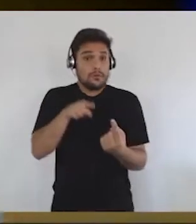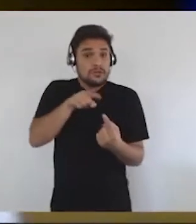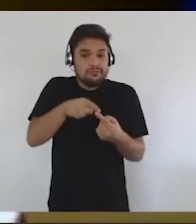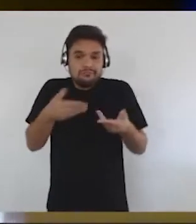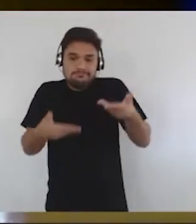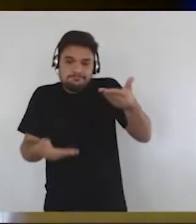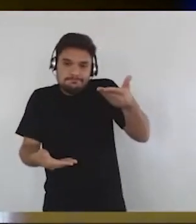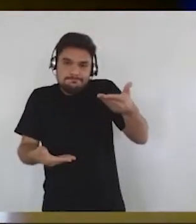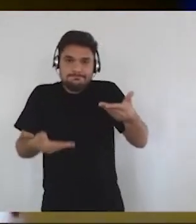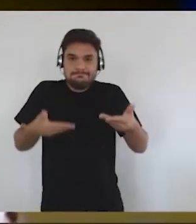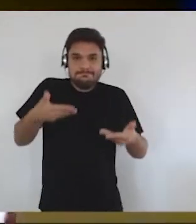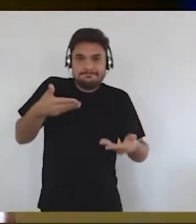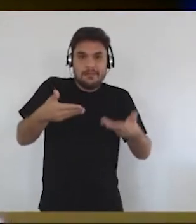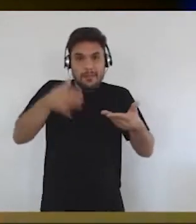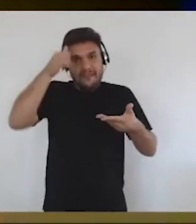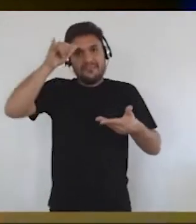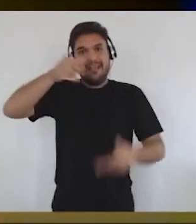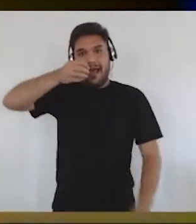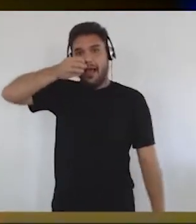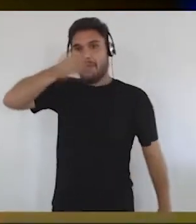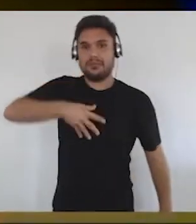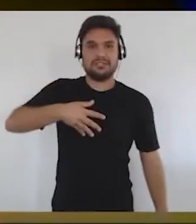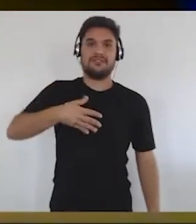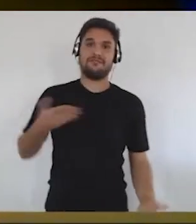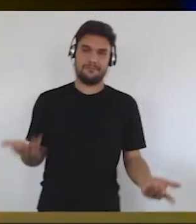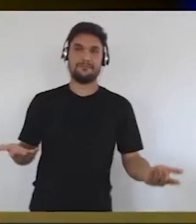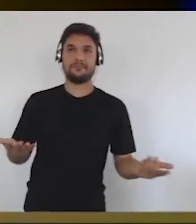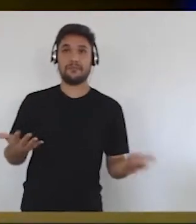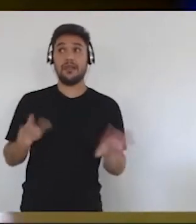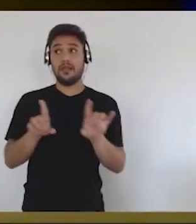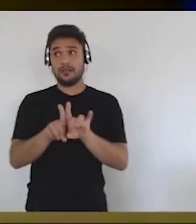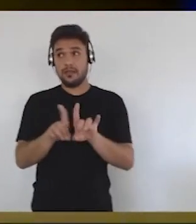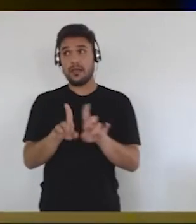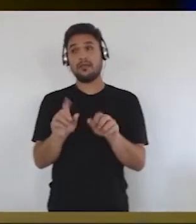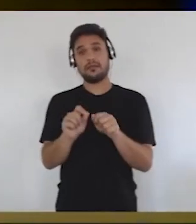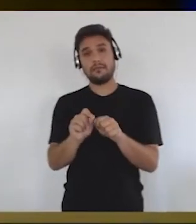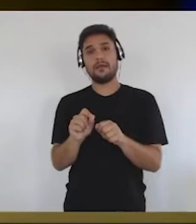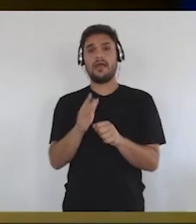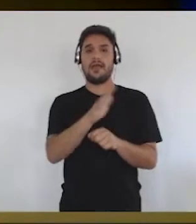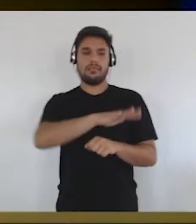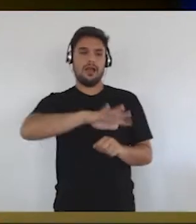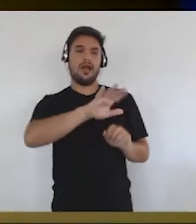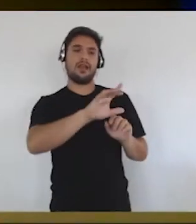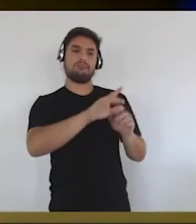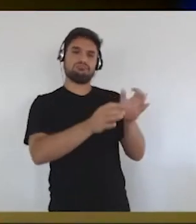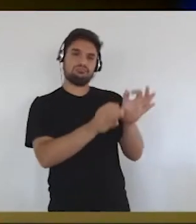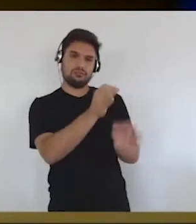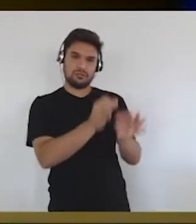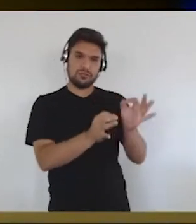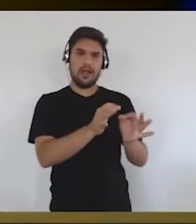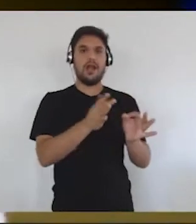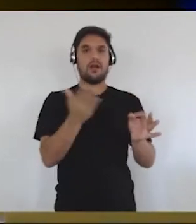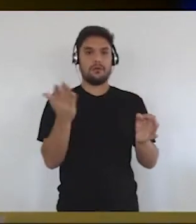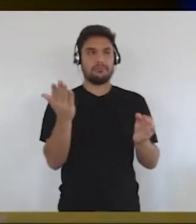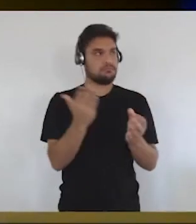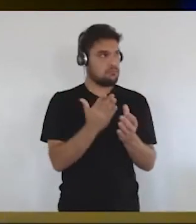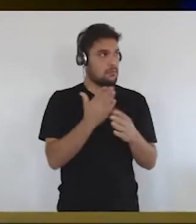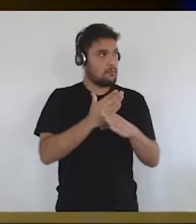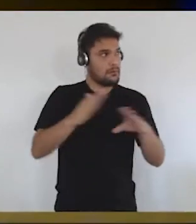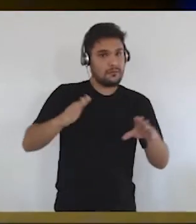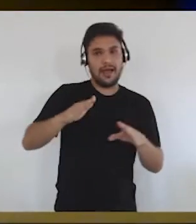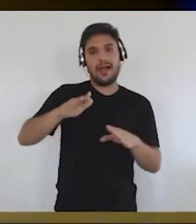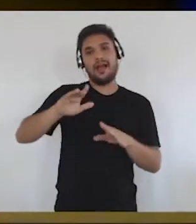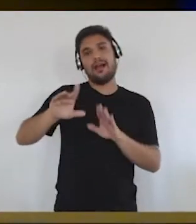poder estatal abusivo. Apesar de haver um caminho judicial para impugnar os atos ilegais